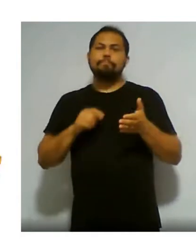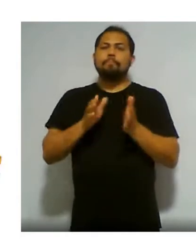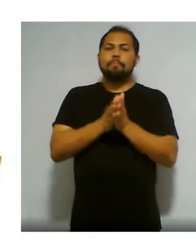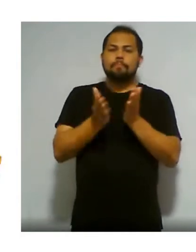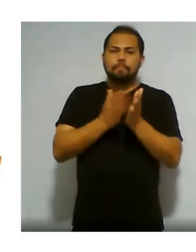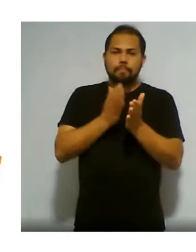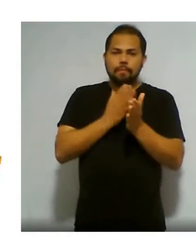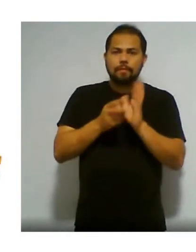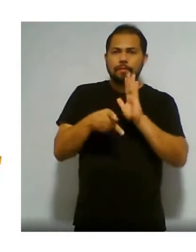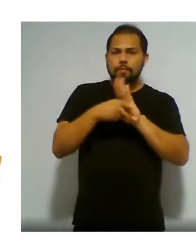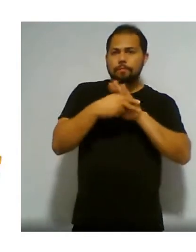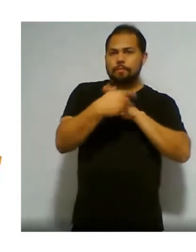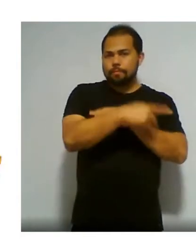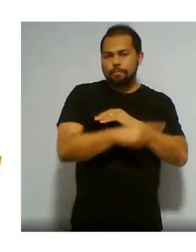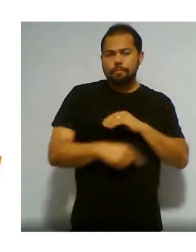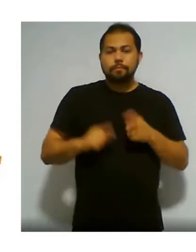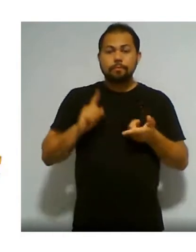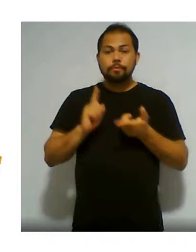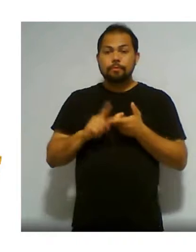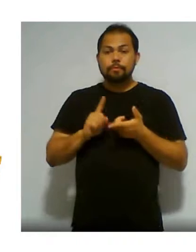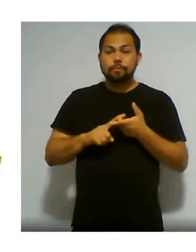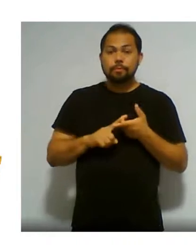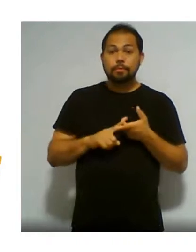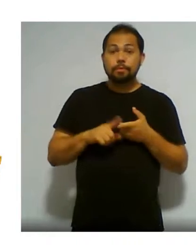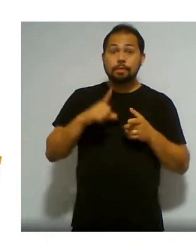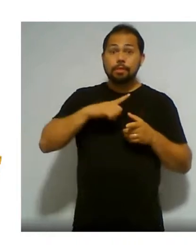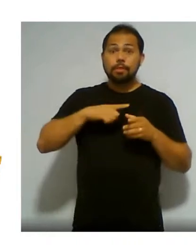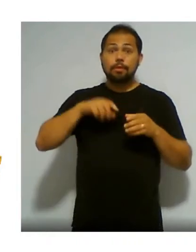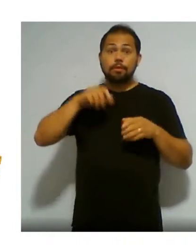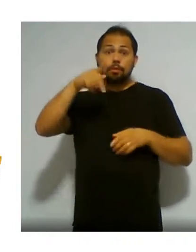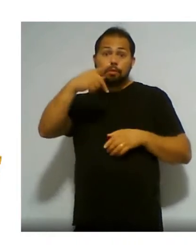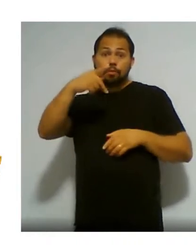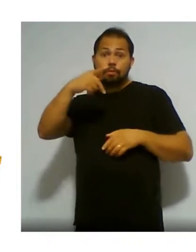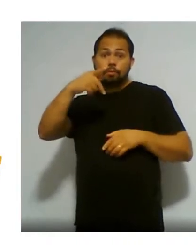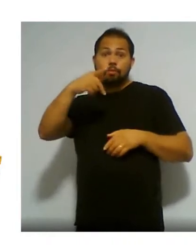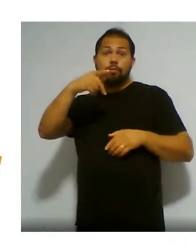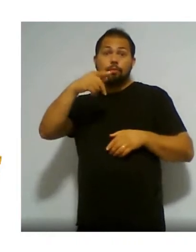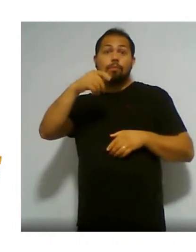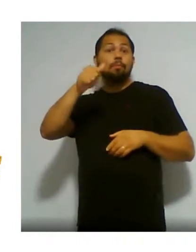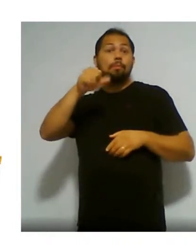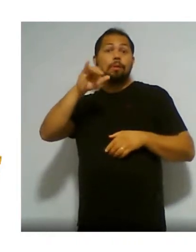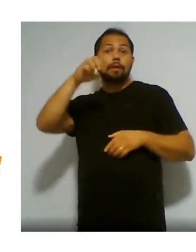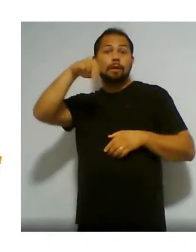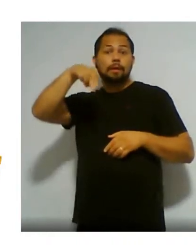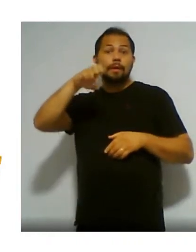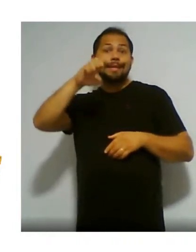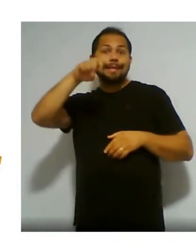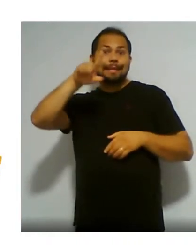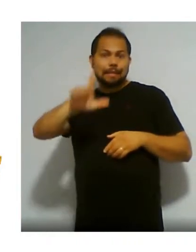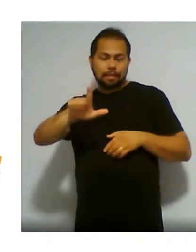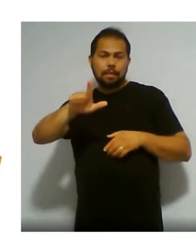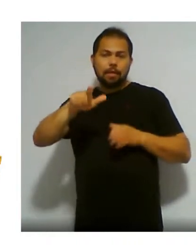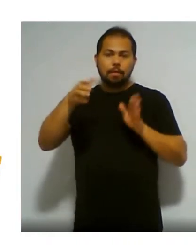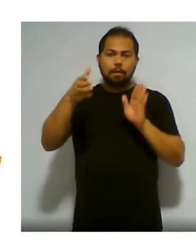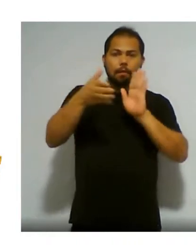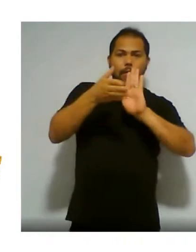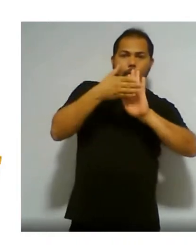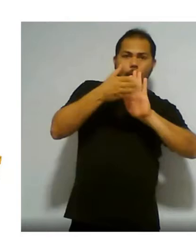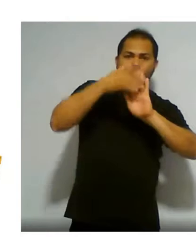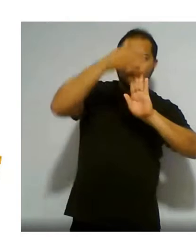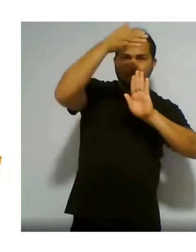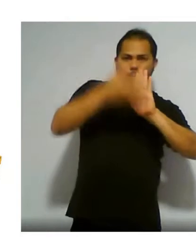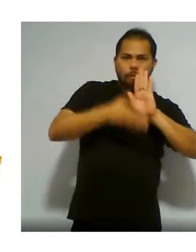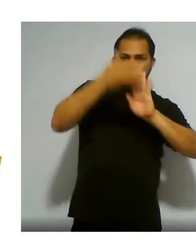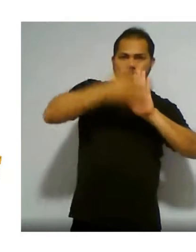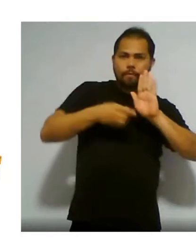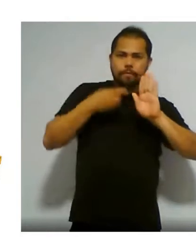E está aqui o painel frontal do nosso computador lá do laboratório. Está aqui o nosso gabinete, né, do laboratório. Essa partezinha aqui, ó,